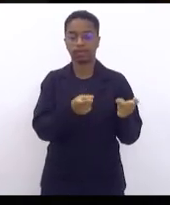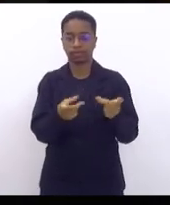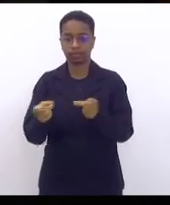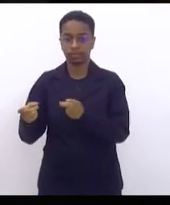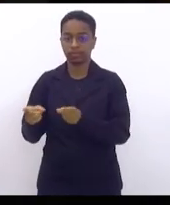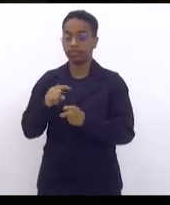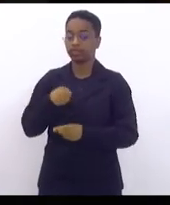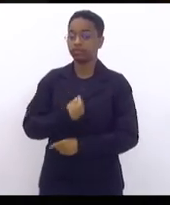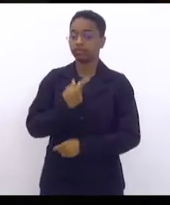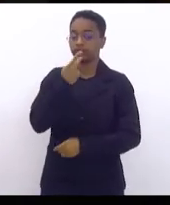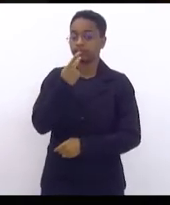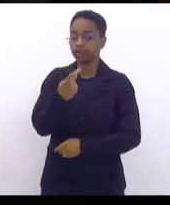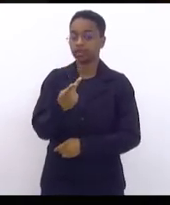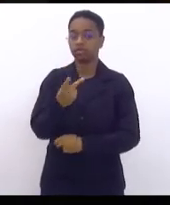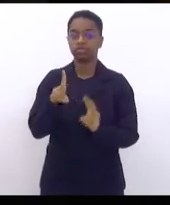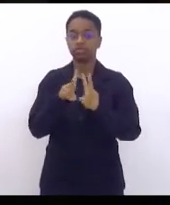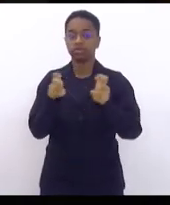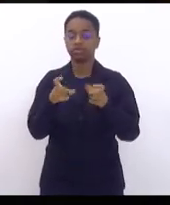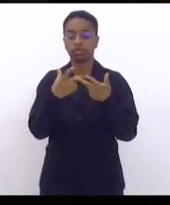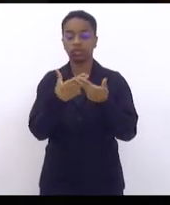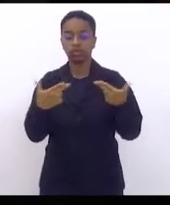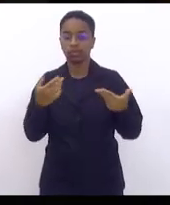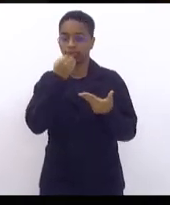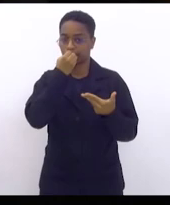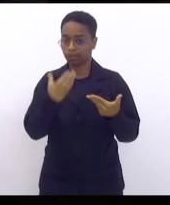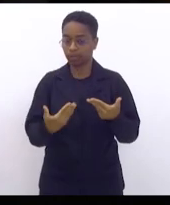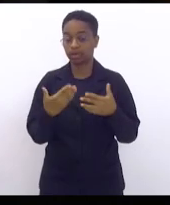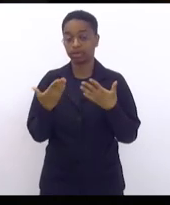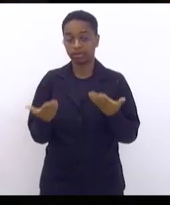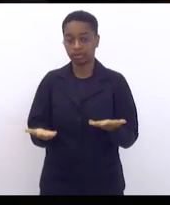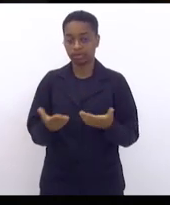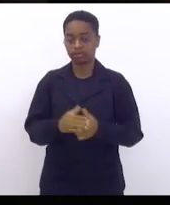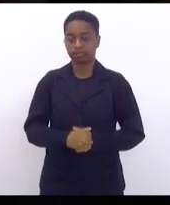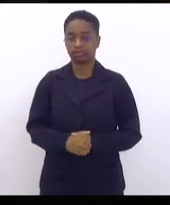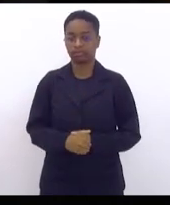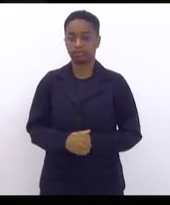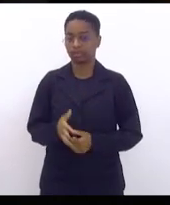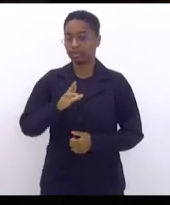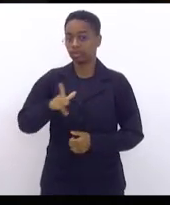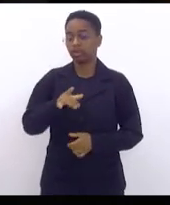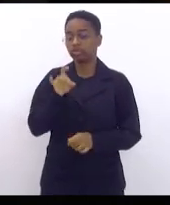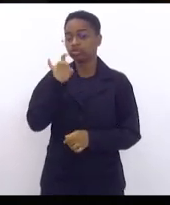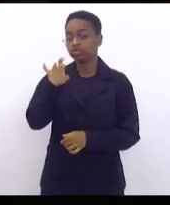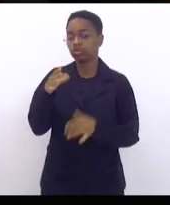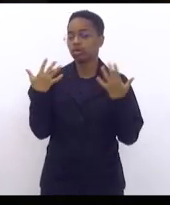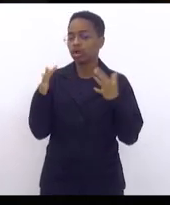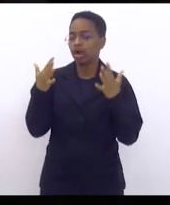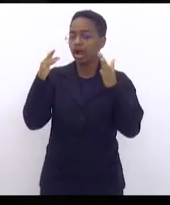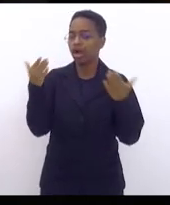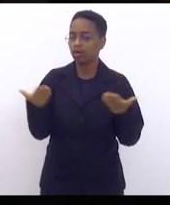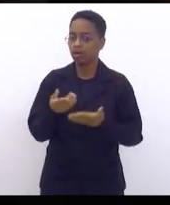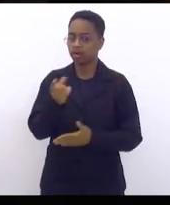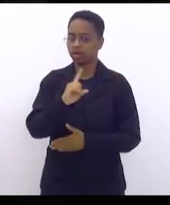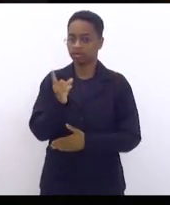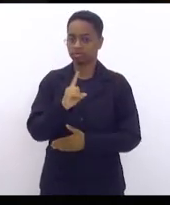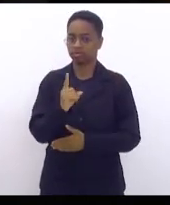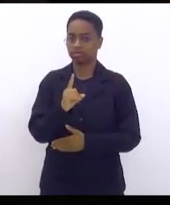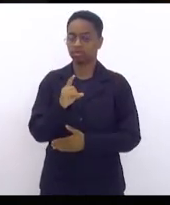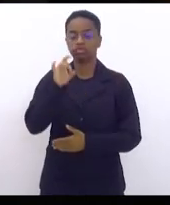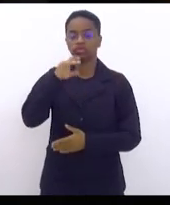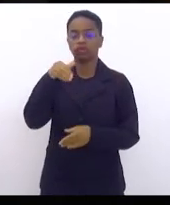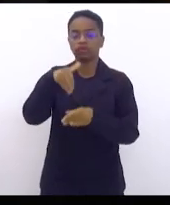a gente está falando de tudo que é bom. Então, pessoal, não basta bater palmas agora, não basta